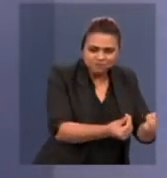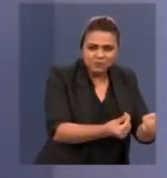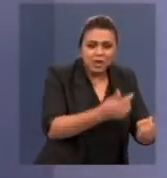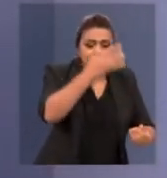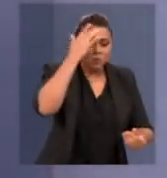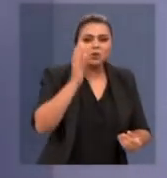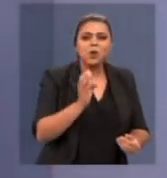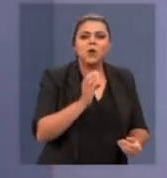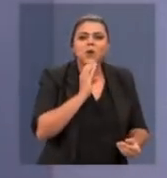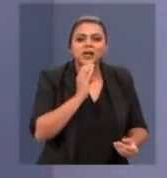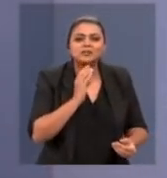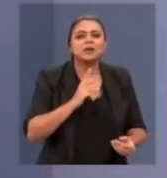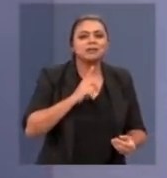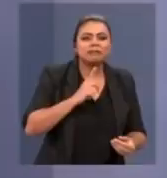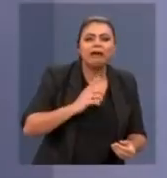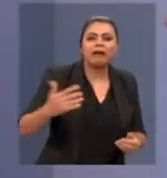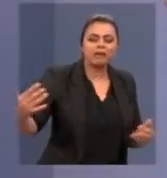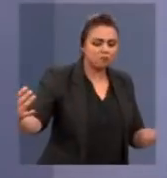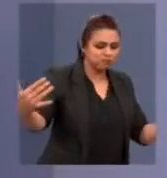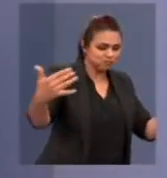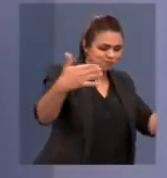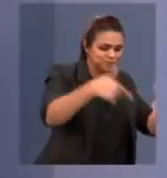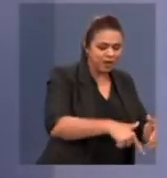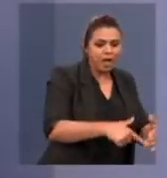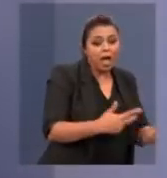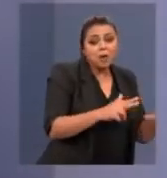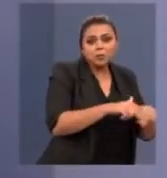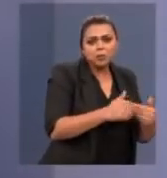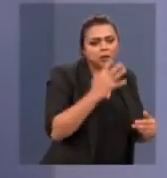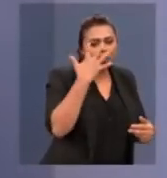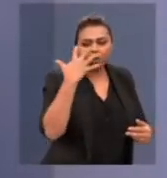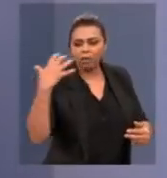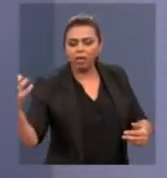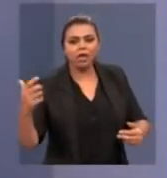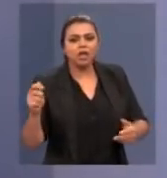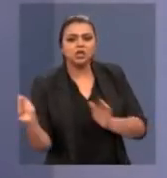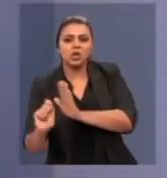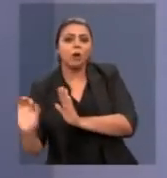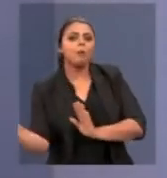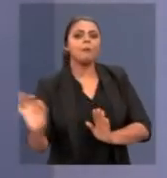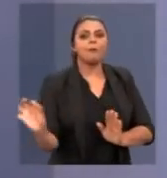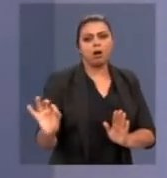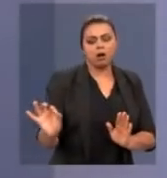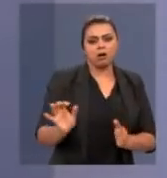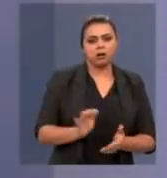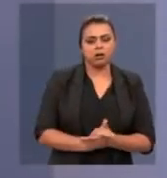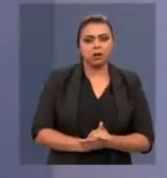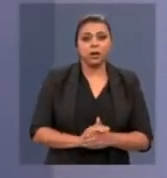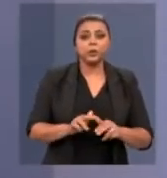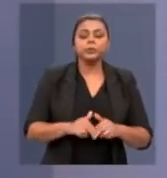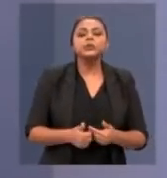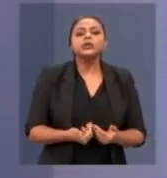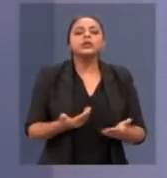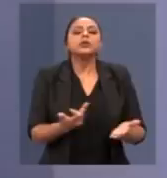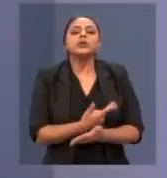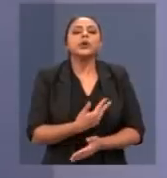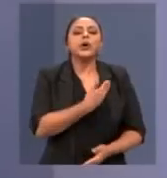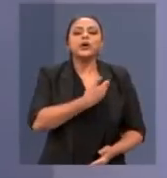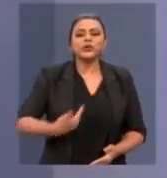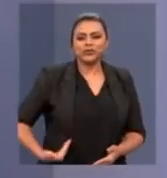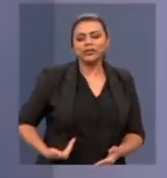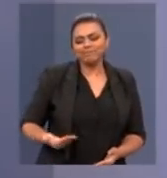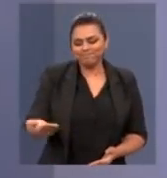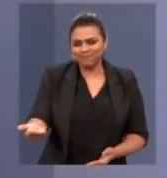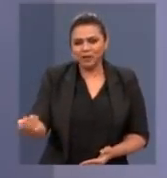portanto sejam menos vítimas do consumo de drogas não por exemplo no governo de que me fez a pergunta